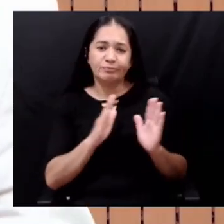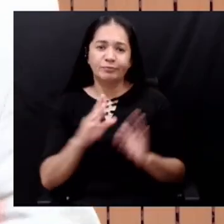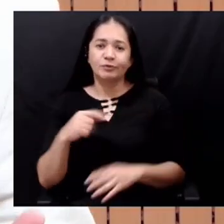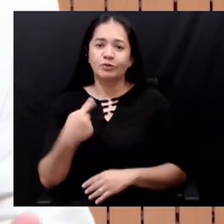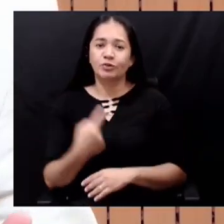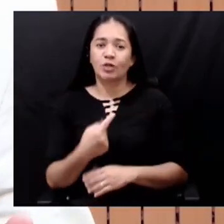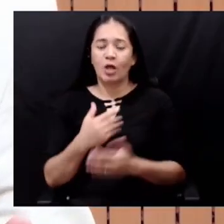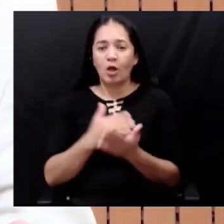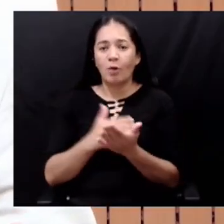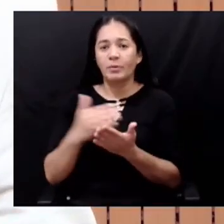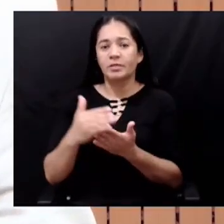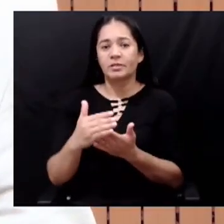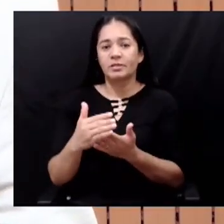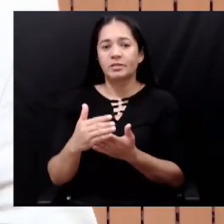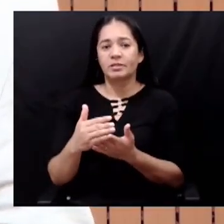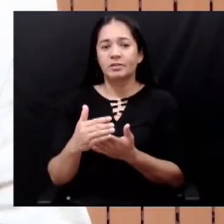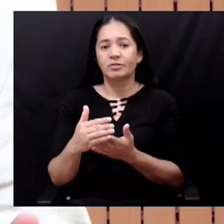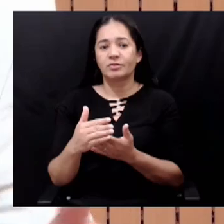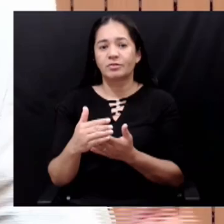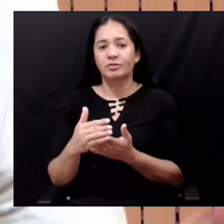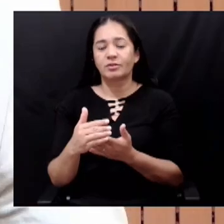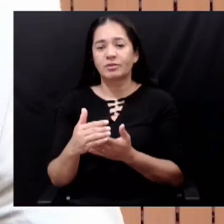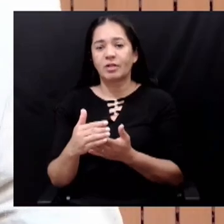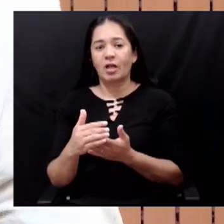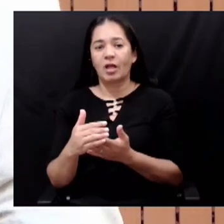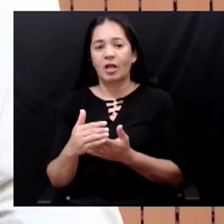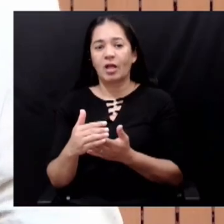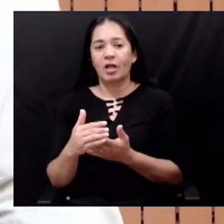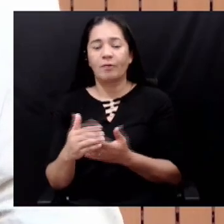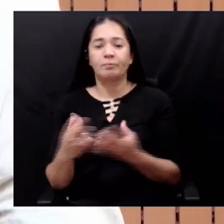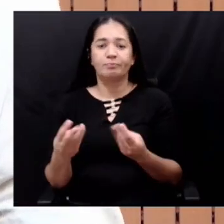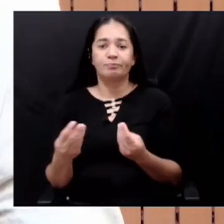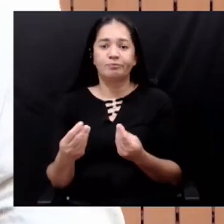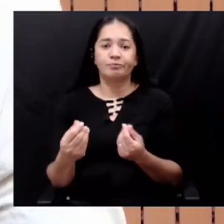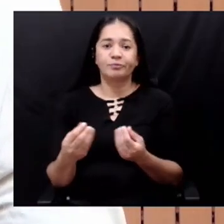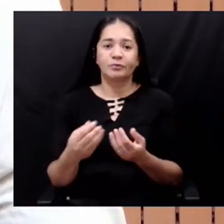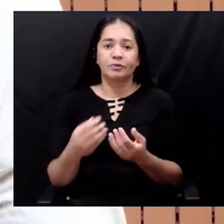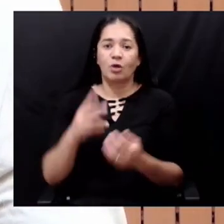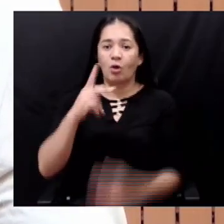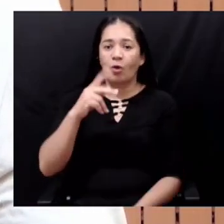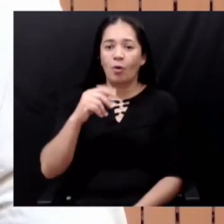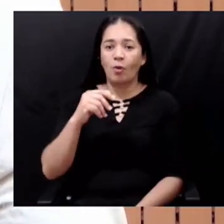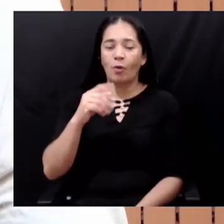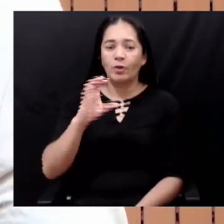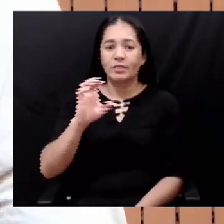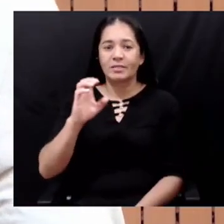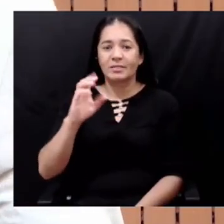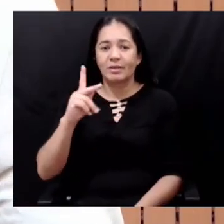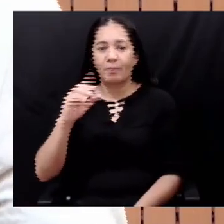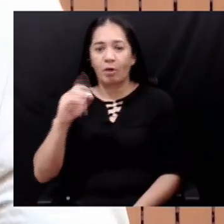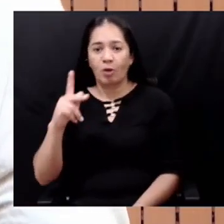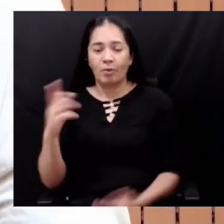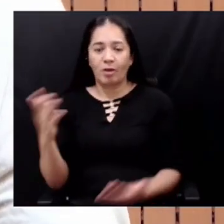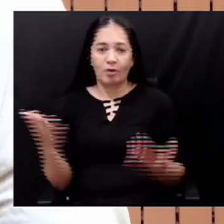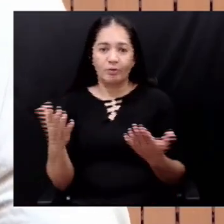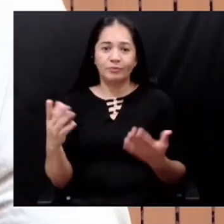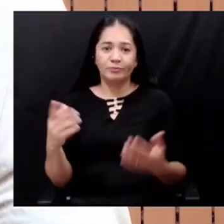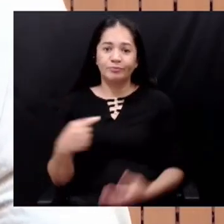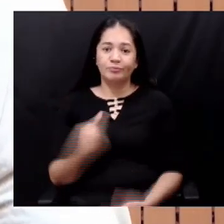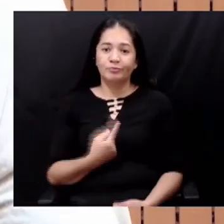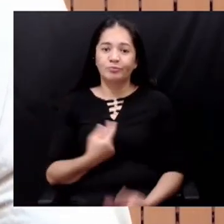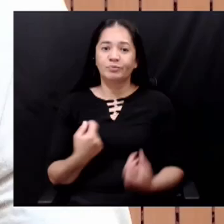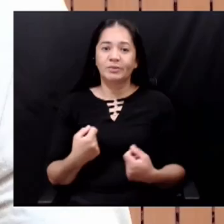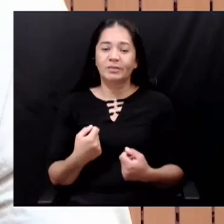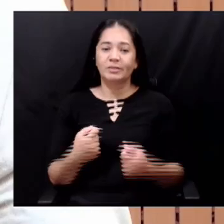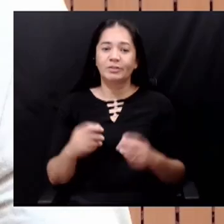tivemos o Partiu, IFE e o CEPOP agora, nós, obviamente, vamos entrar na questão